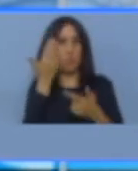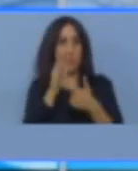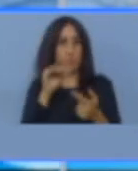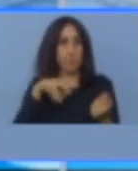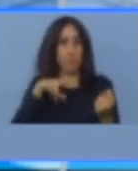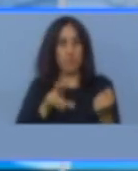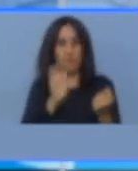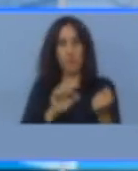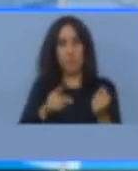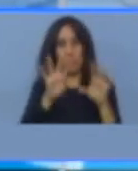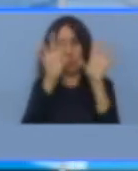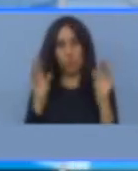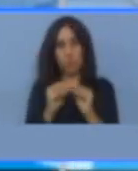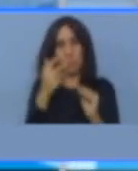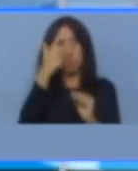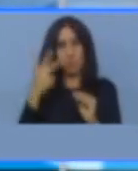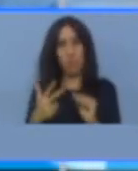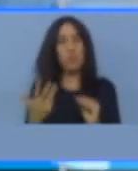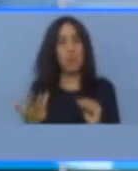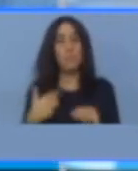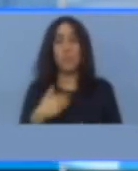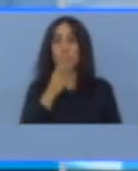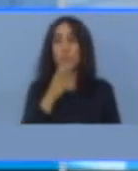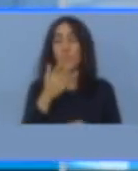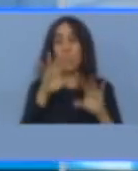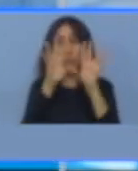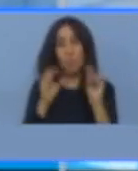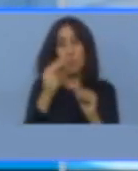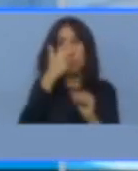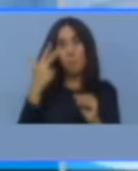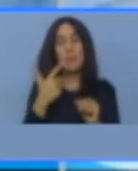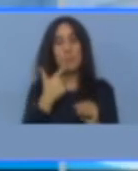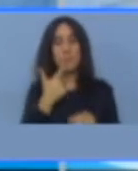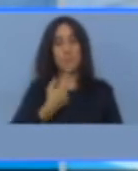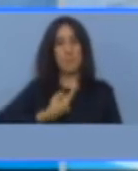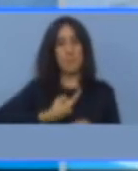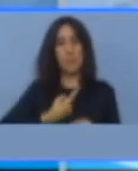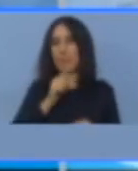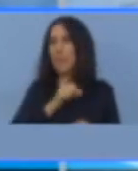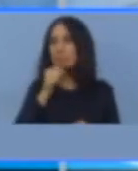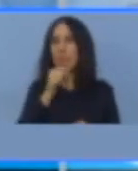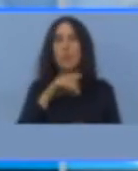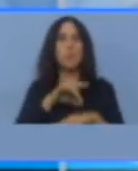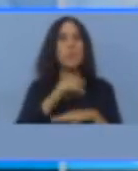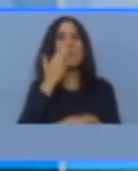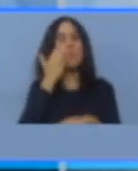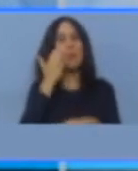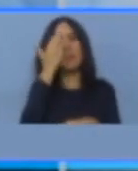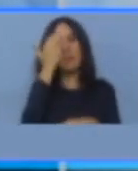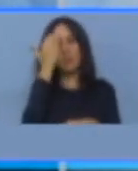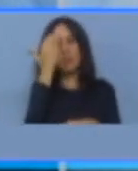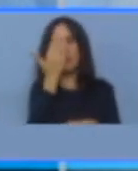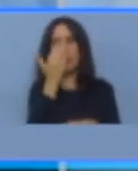Portugal, de uma forma global, completa, que é, e quando eu digo global, completa, é perceber que haverá sempre doenças mentais graves